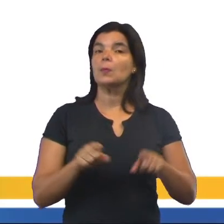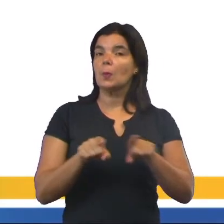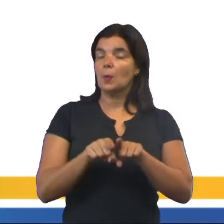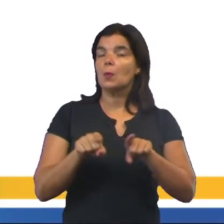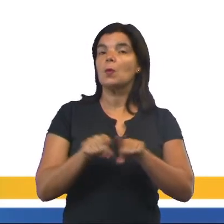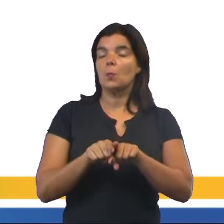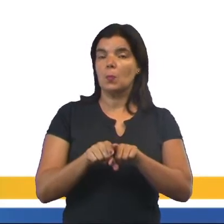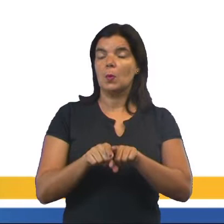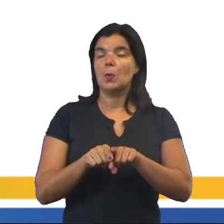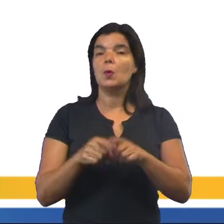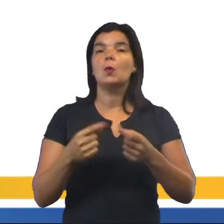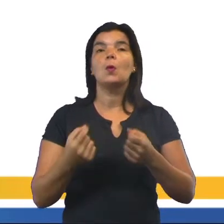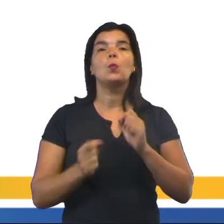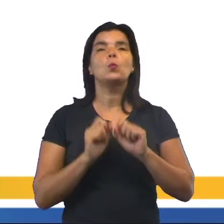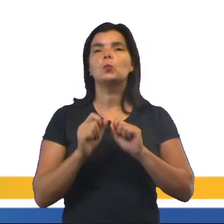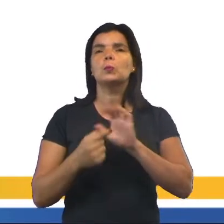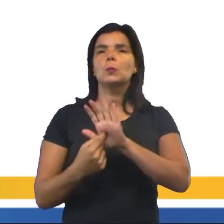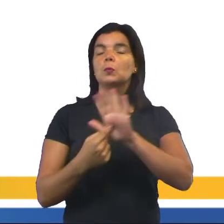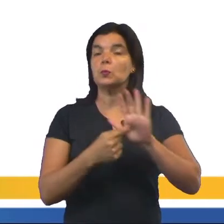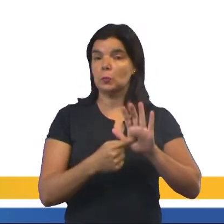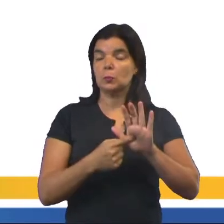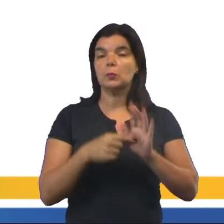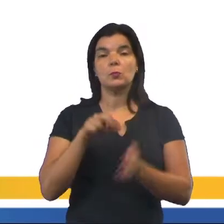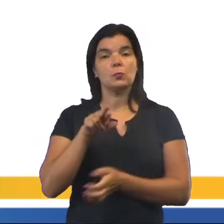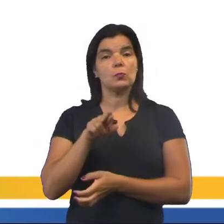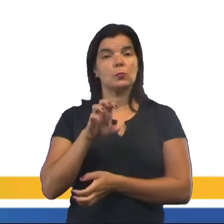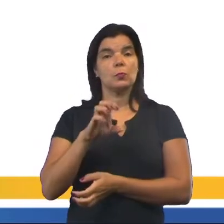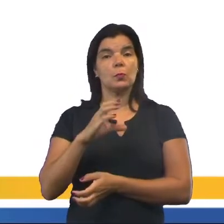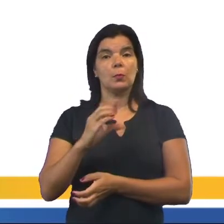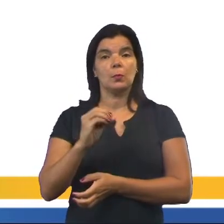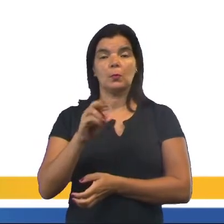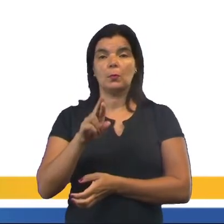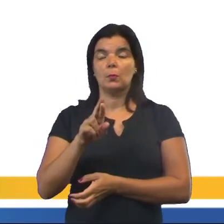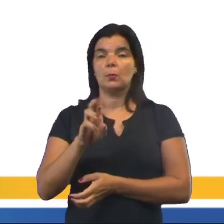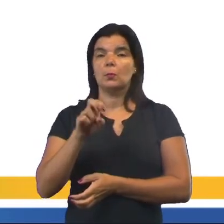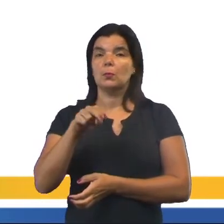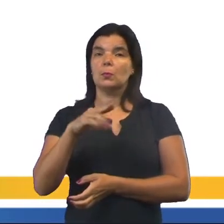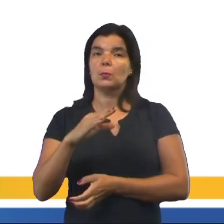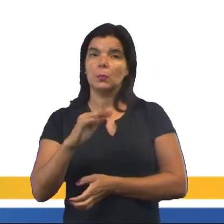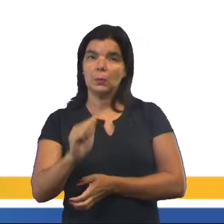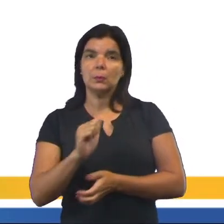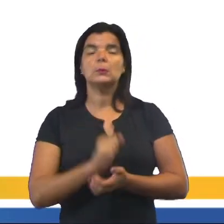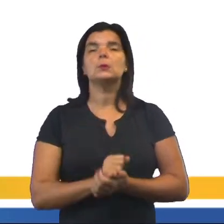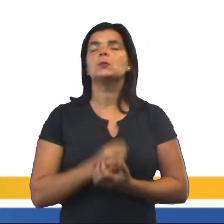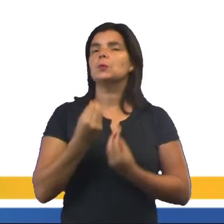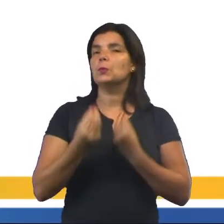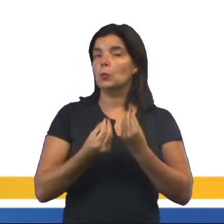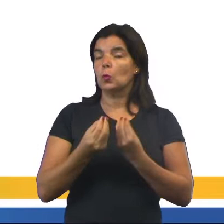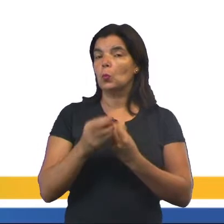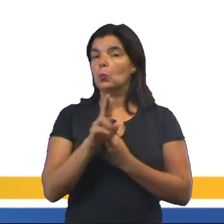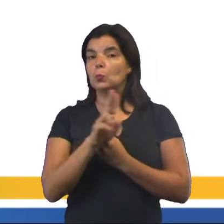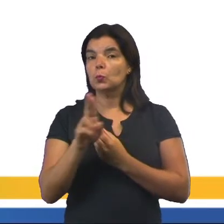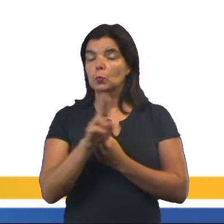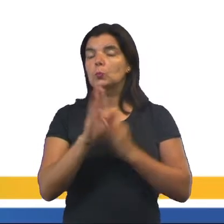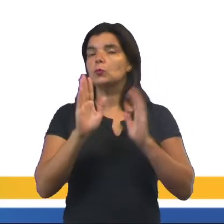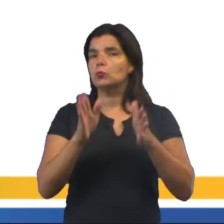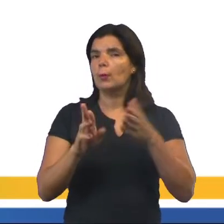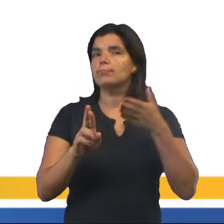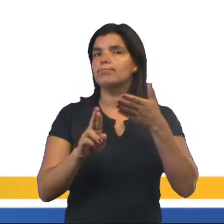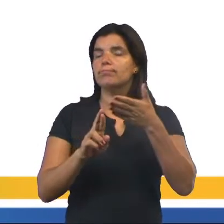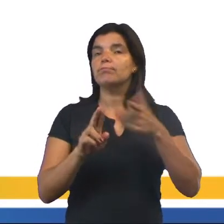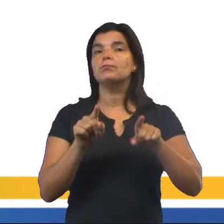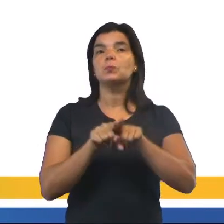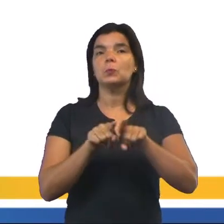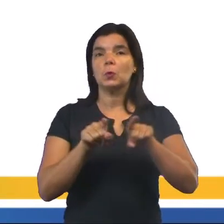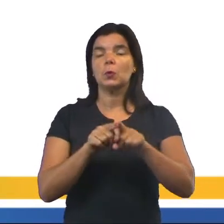Podemos usar também recurrence expressions, expressões de recorrência, que, como o próprio nome já sugere,